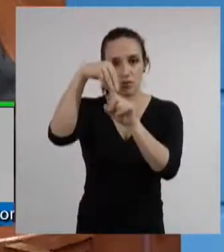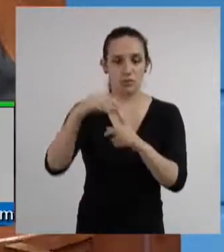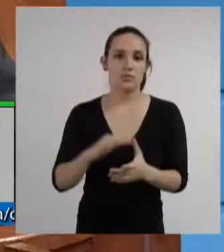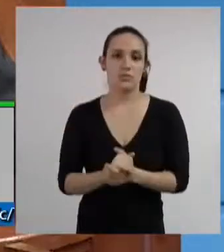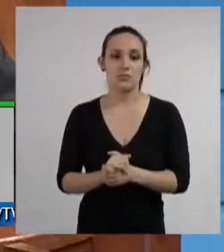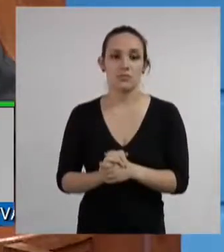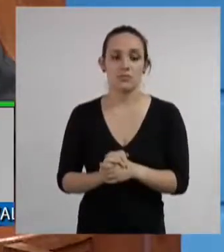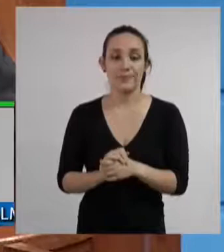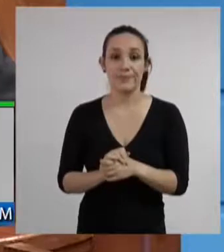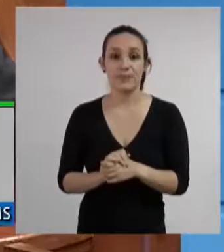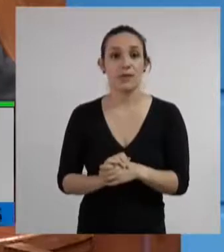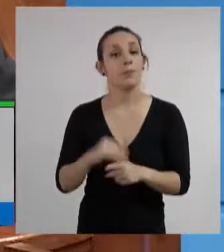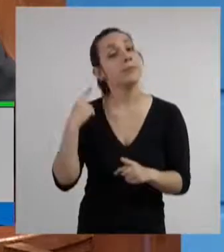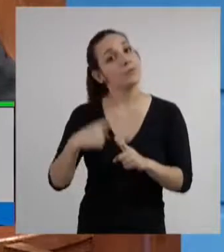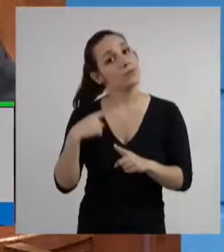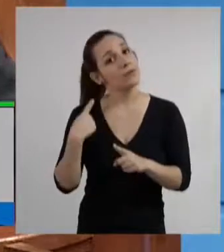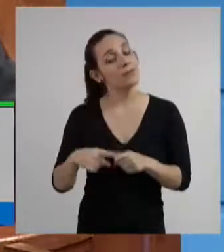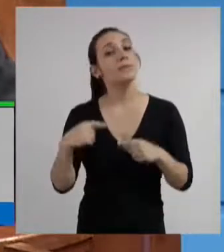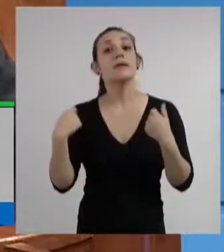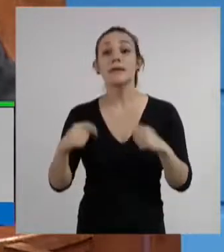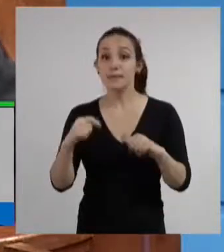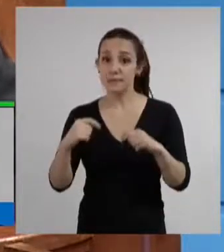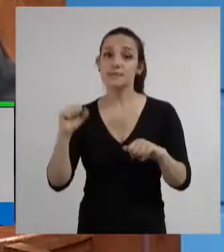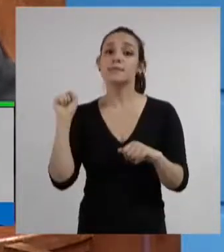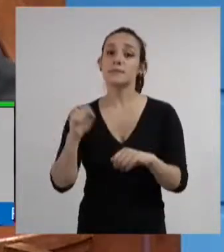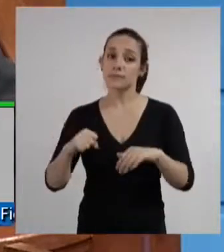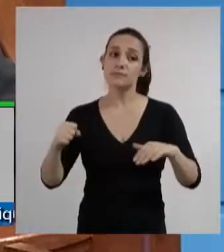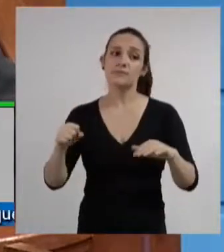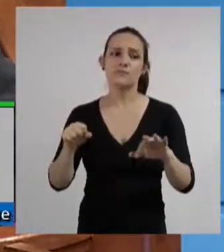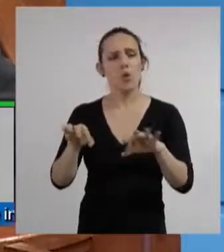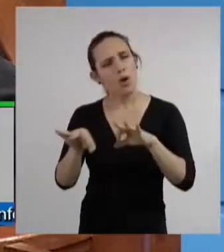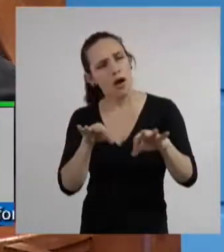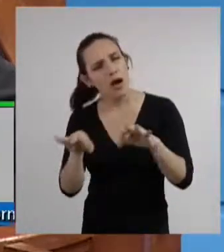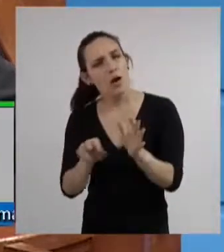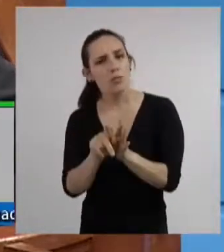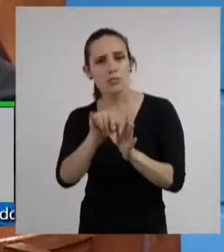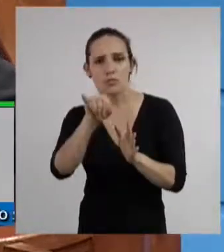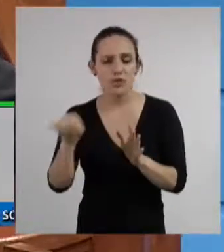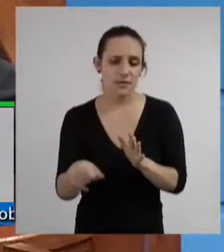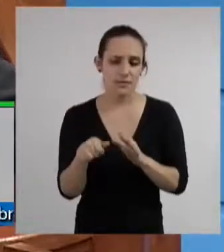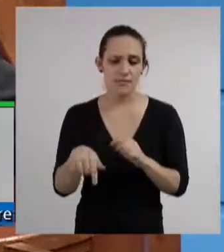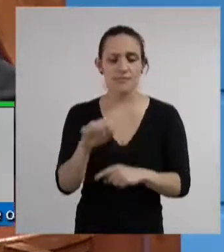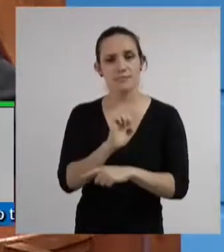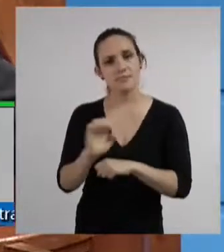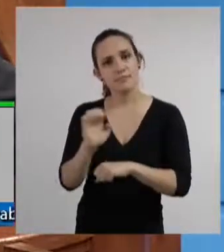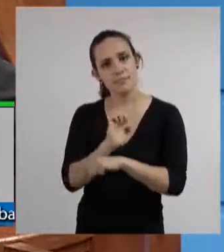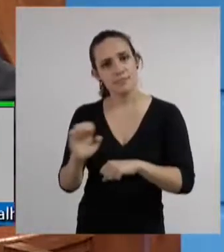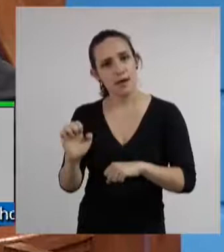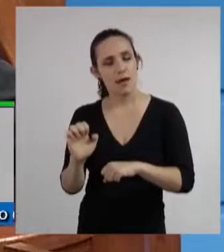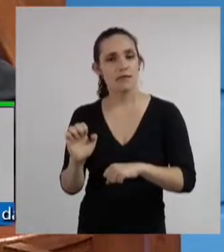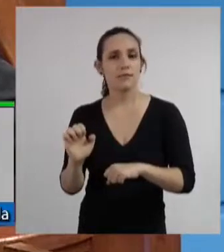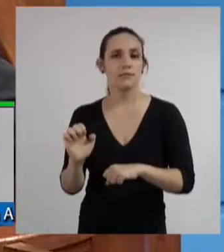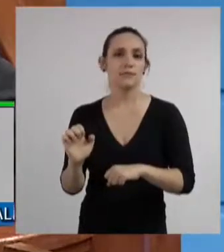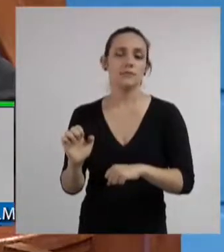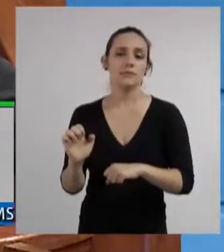para poder colocar um programa para que o Estado tenha a possibilidade